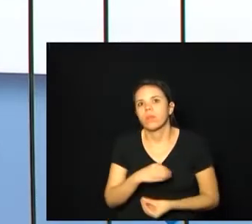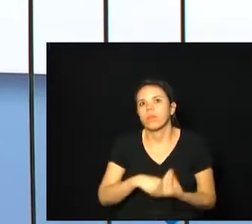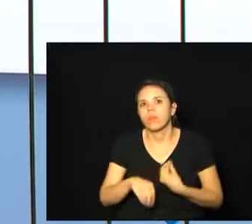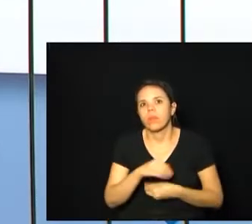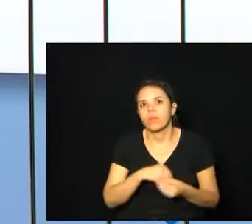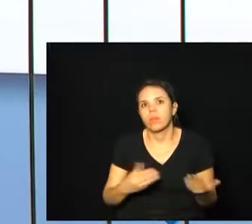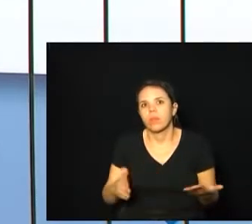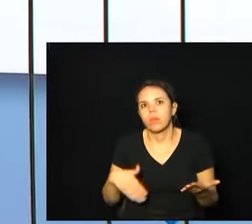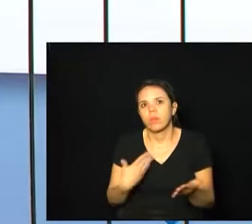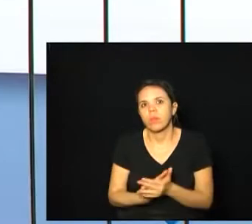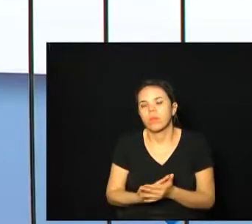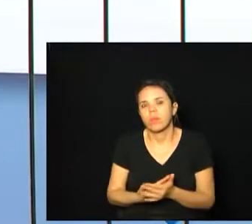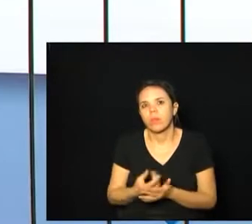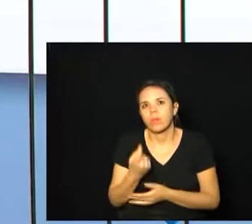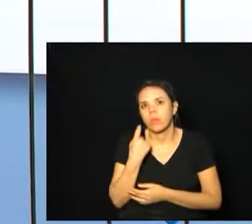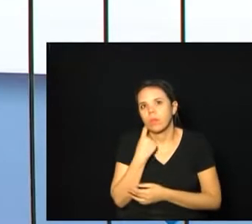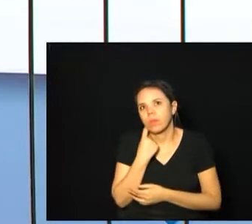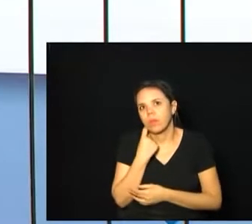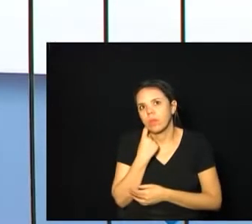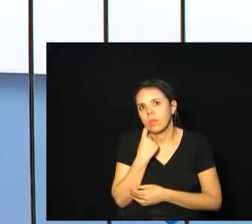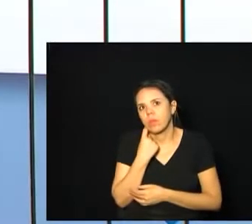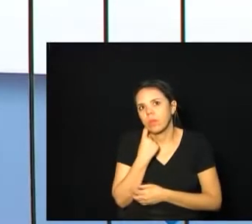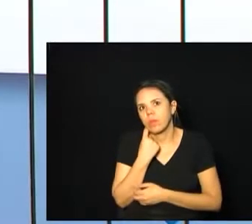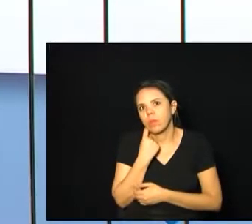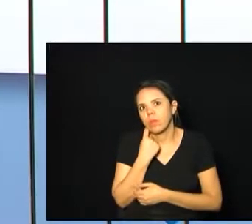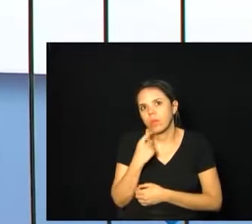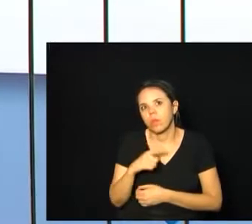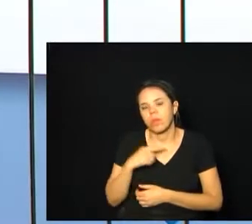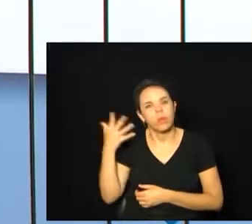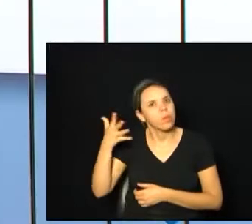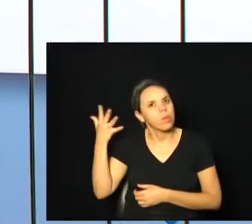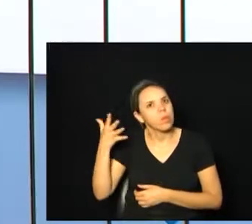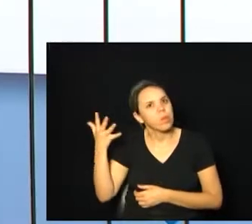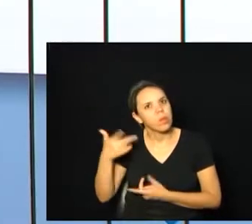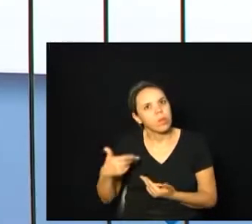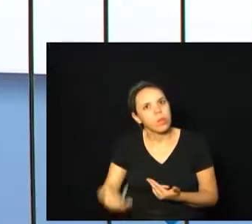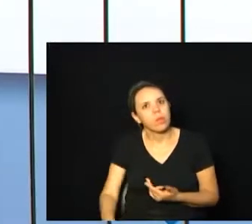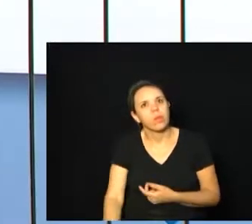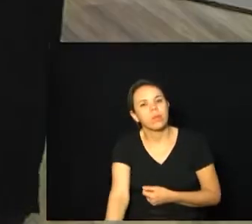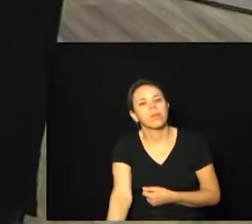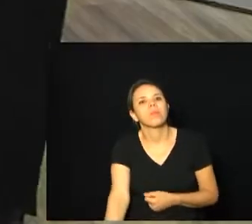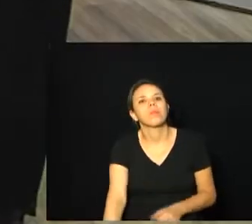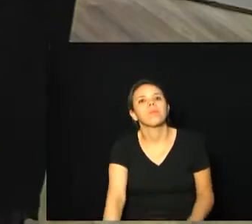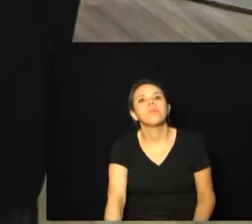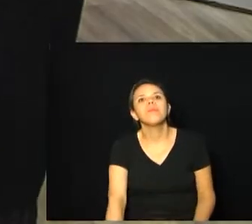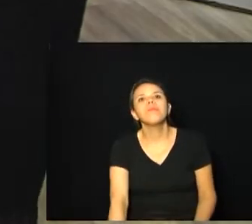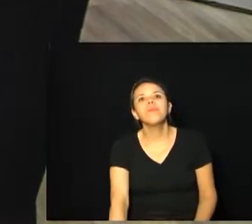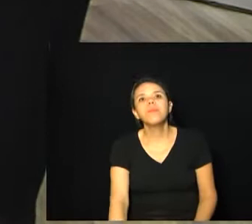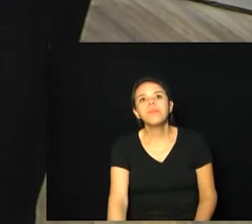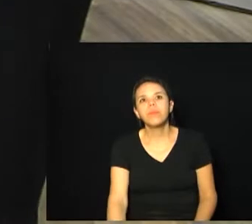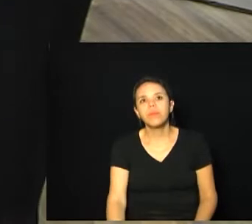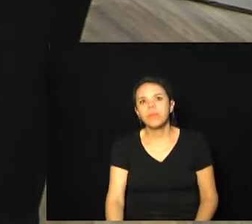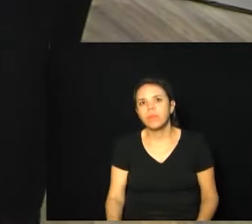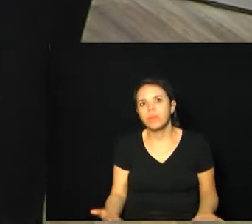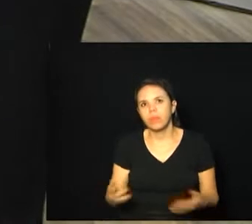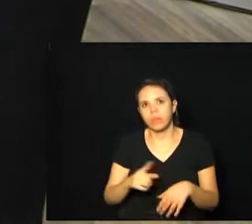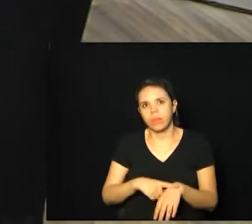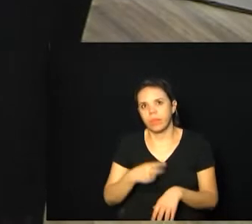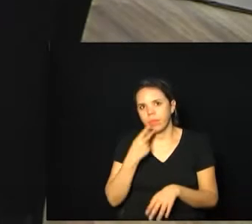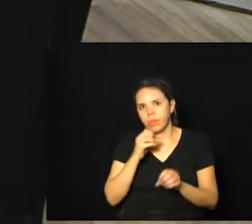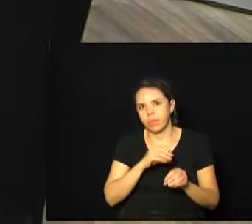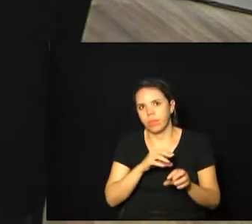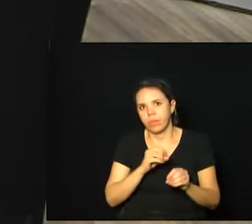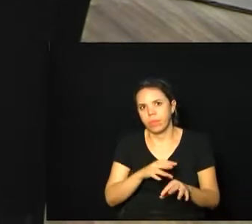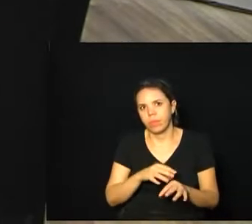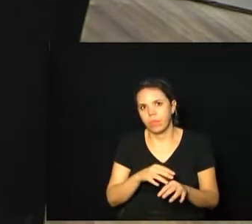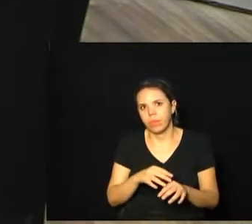de hoje até esta sexta-feira e também haverá palestras e outras atividades. Mirna Abreu, hora de nós falarmos sobre educação